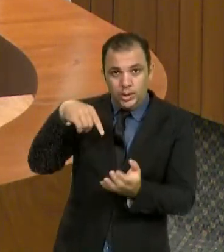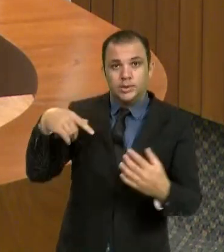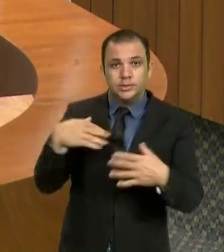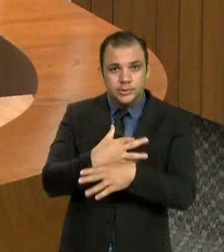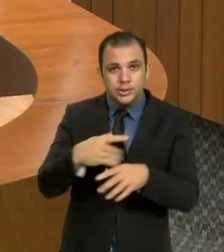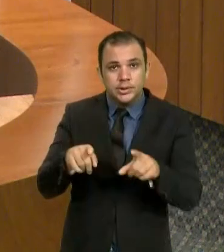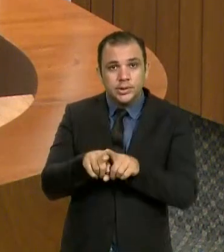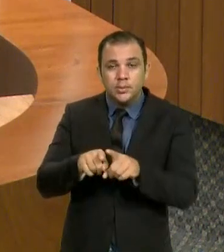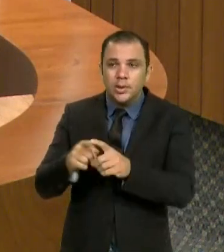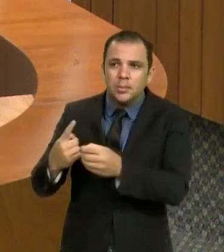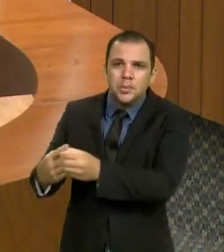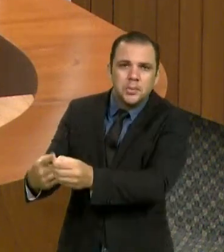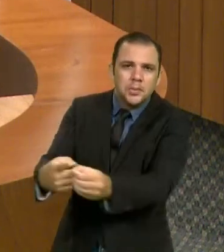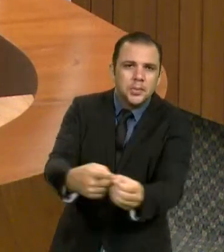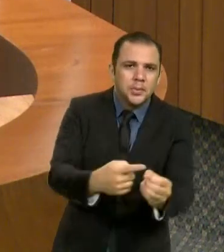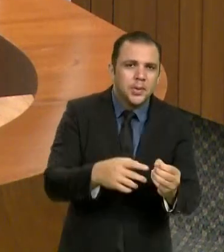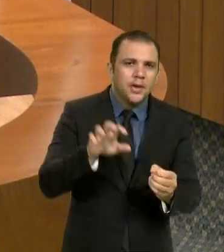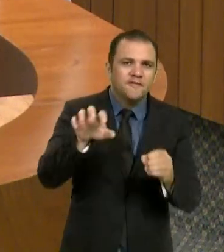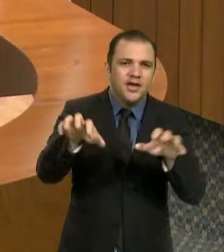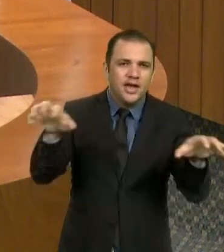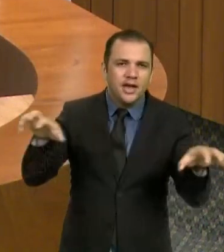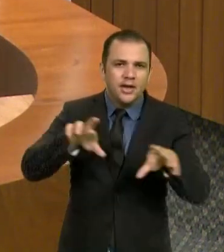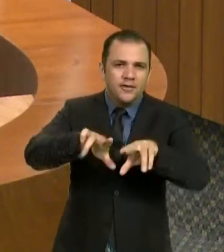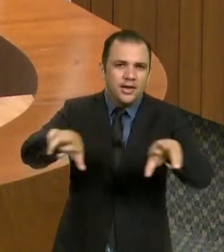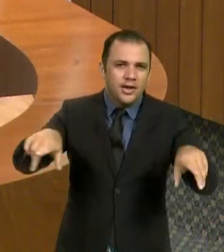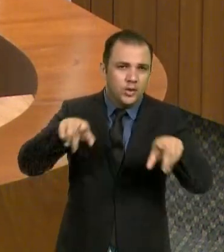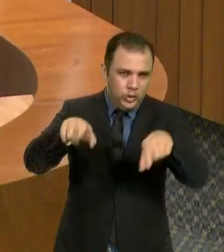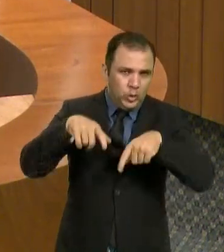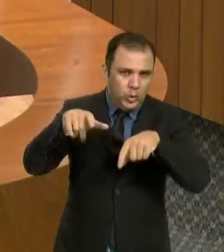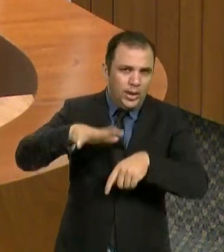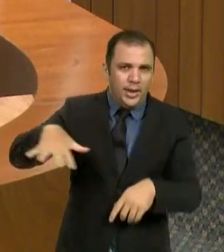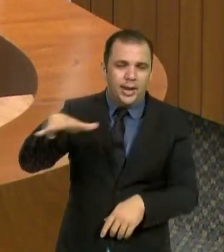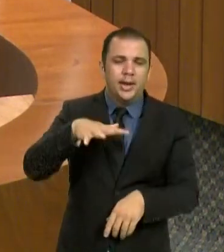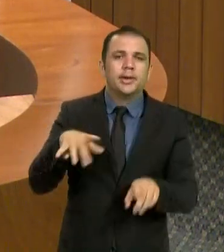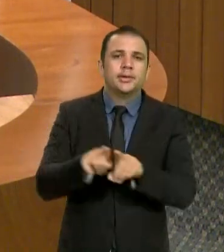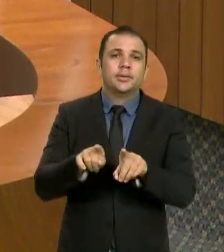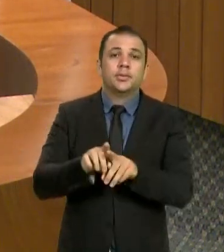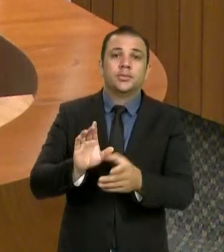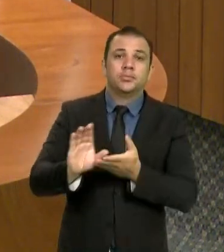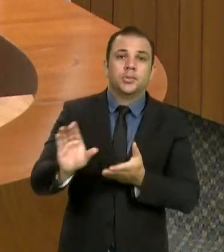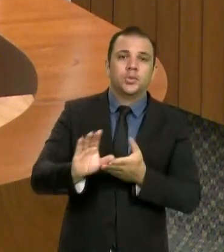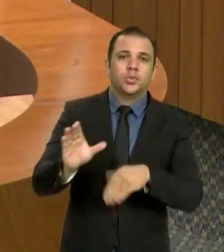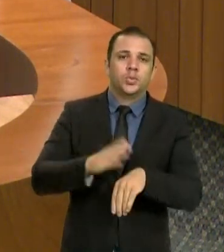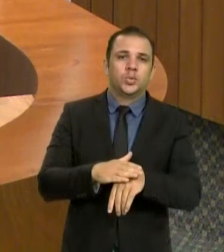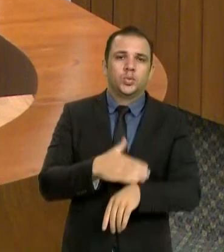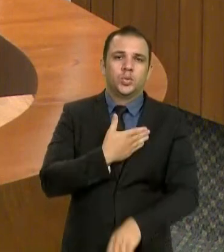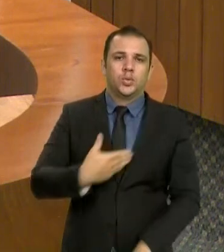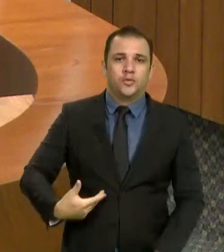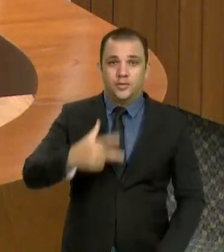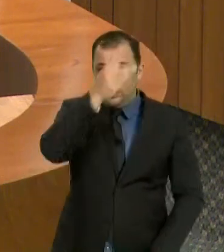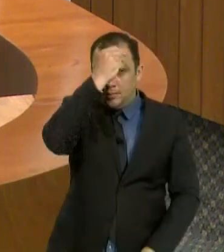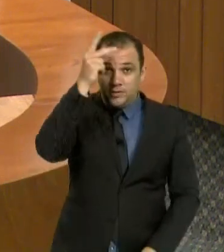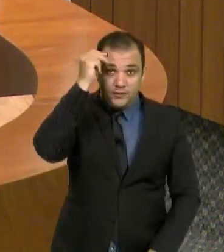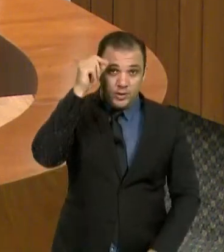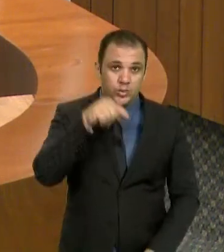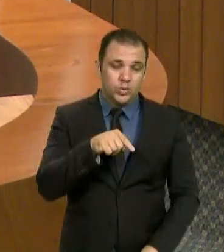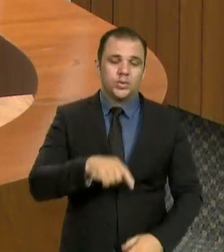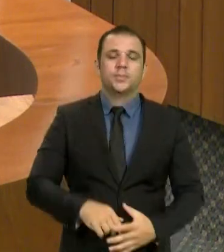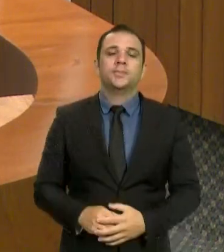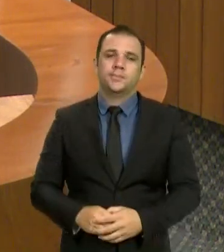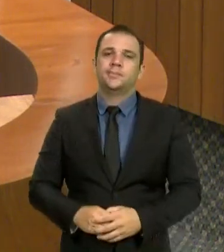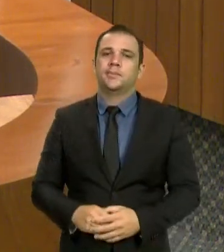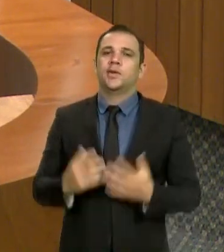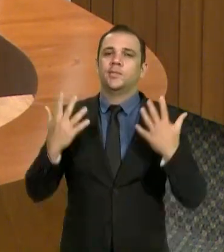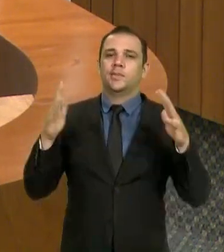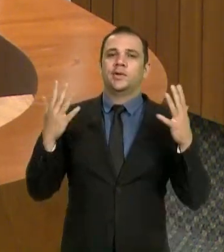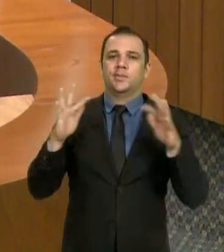na zona rural, com bastante investimento do governo municipal. Parabéns a todos aí da nossa família que está